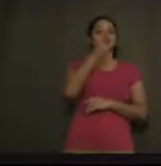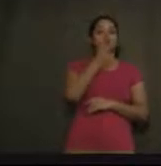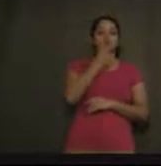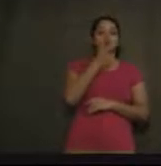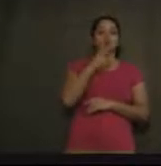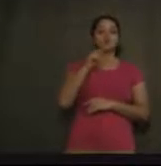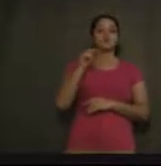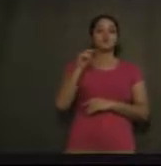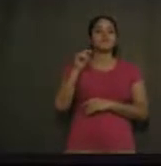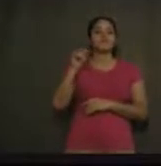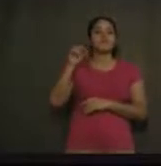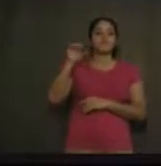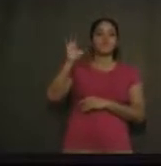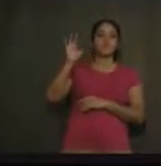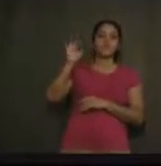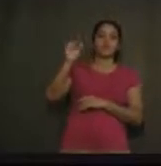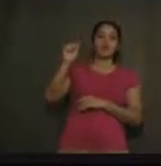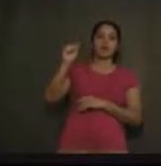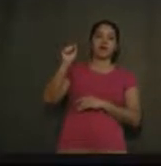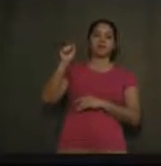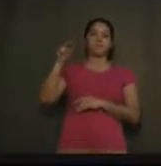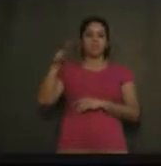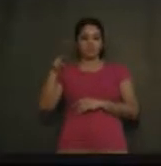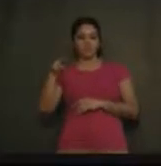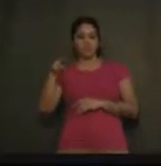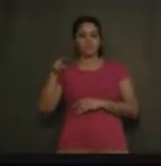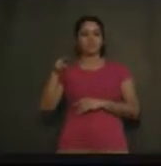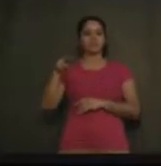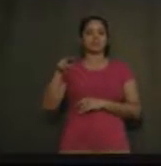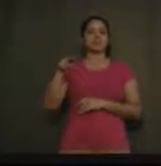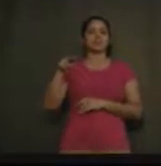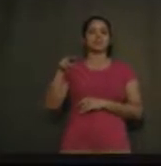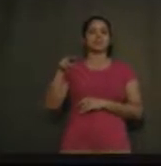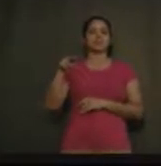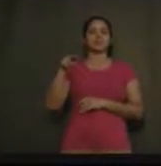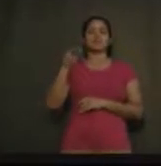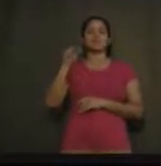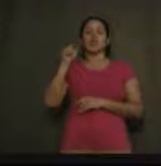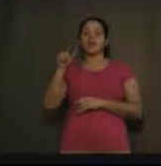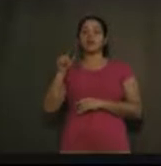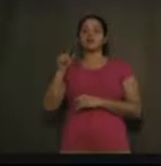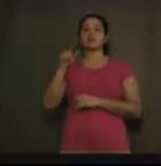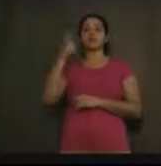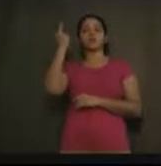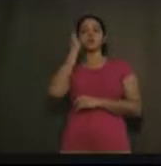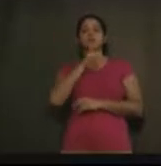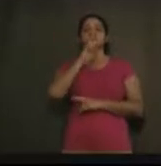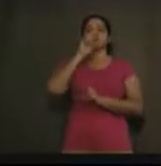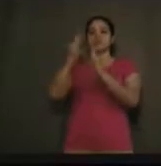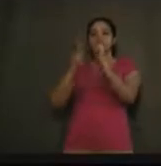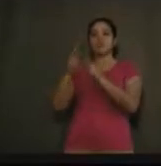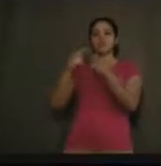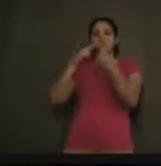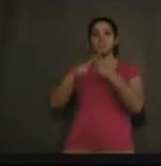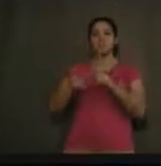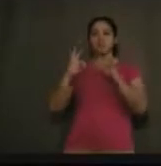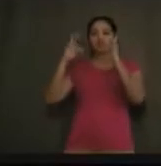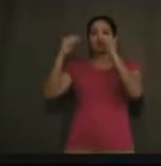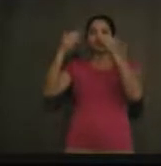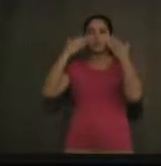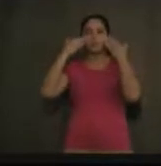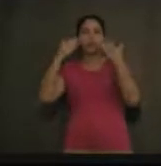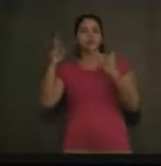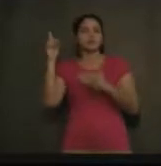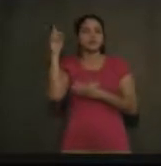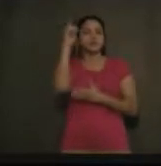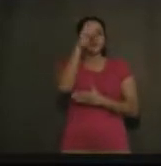Poincaré respondia, sempre foi muito bem educado, mas as respostas eram difíceis, do tipo, é isso aí, é assim mesmo,